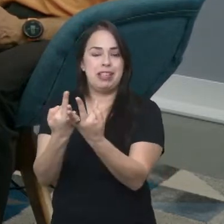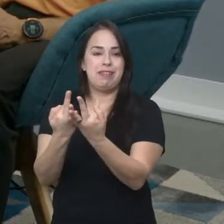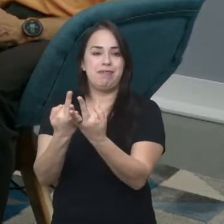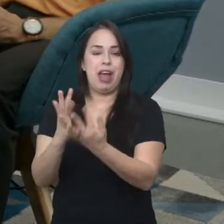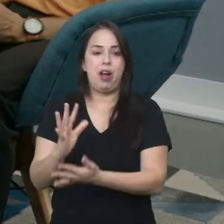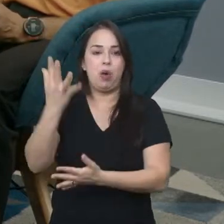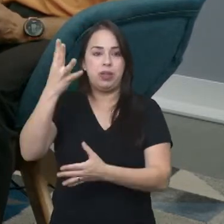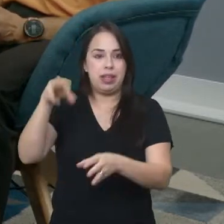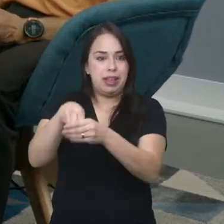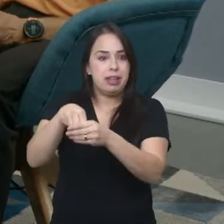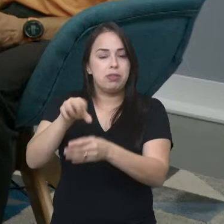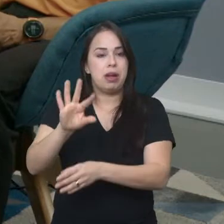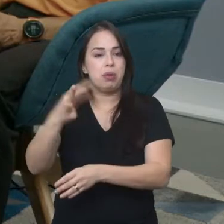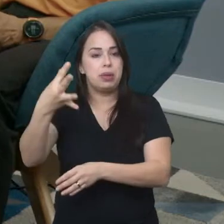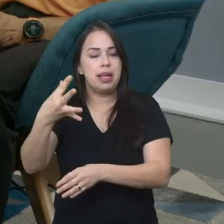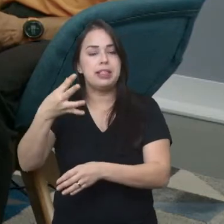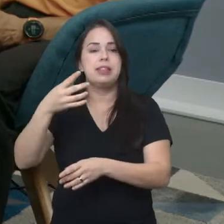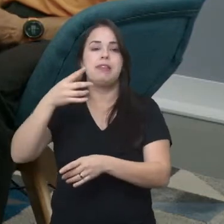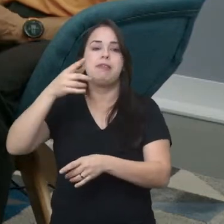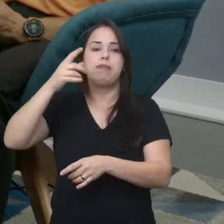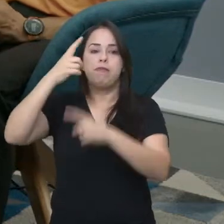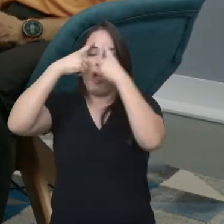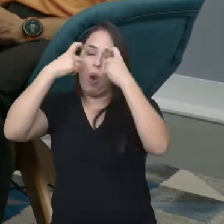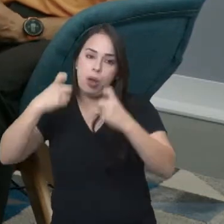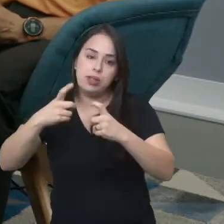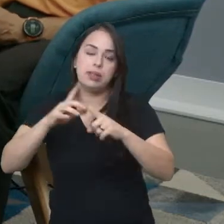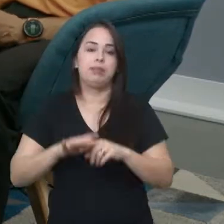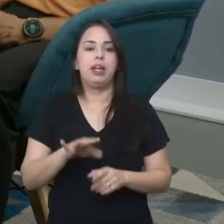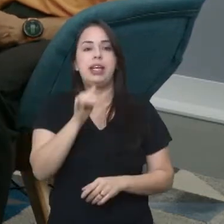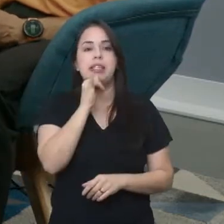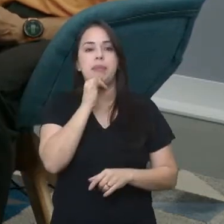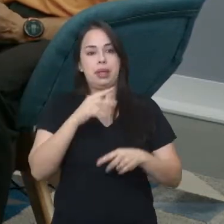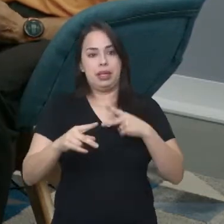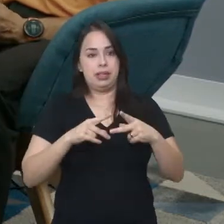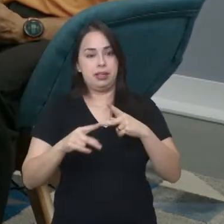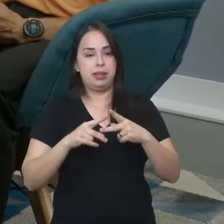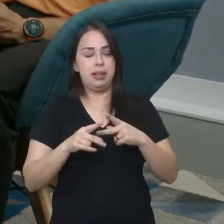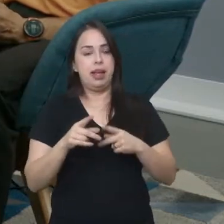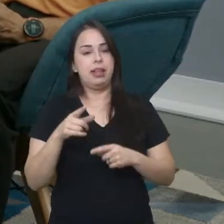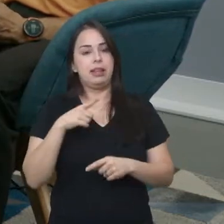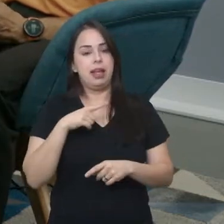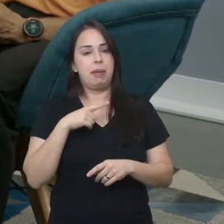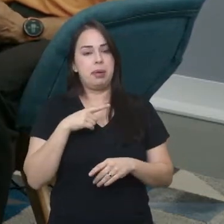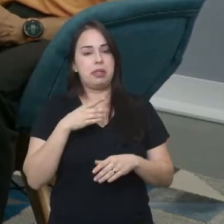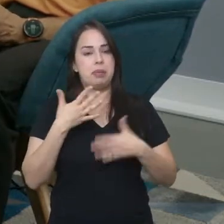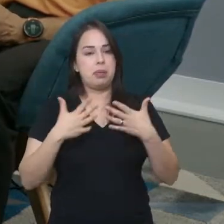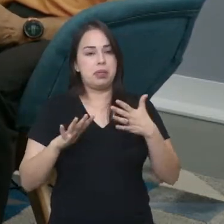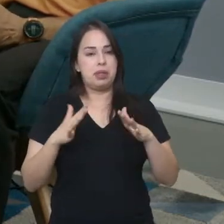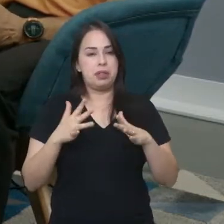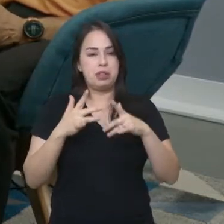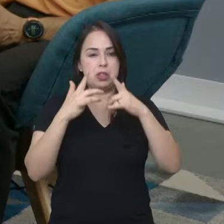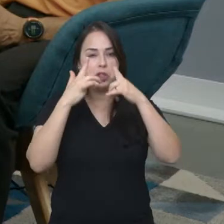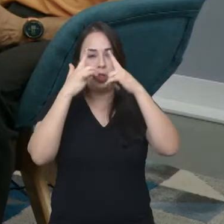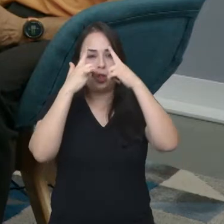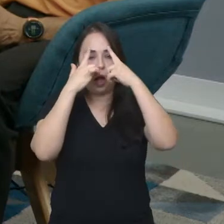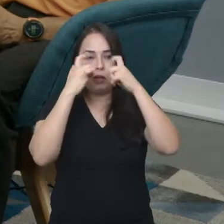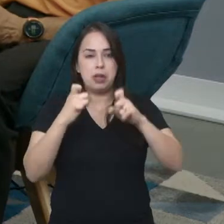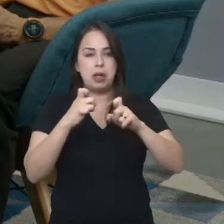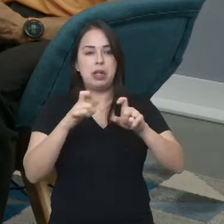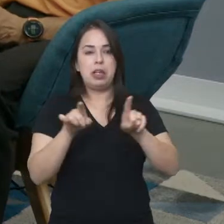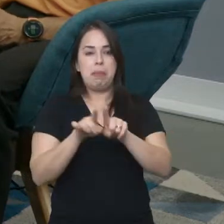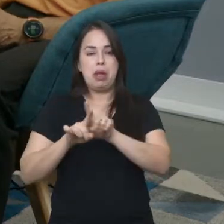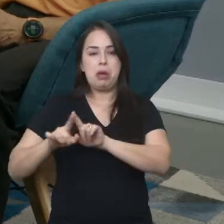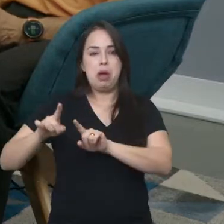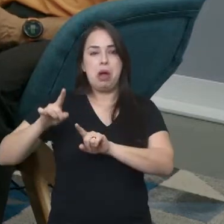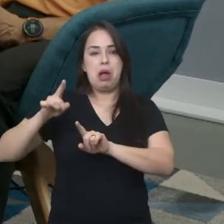violador. Hoje, a realidade dos nossos municípios, né, do nosso município São José dos Campos, nós vemos que temos hoje a demanda de violação de direito por conta